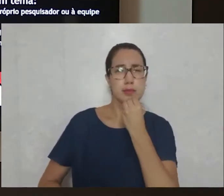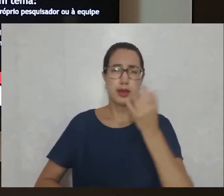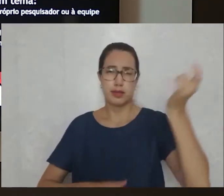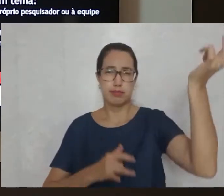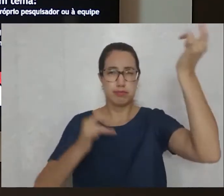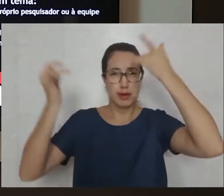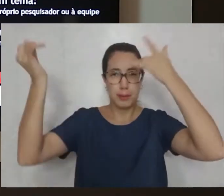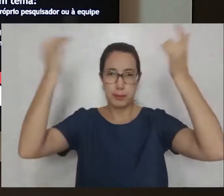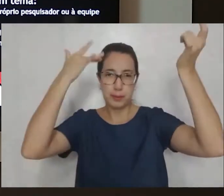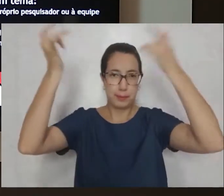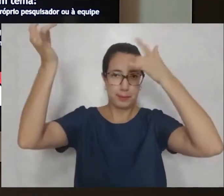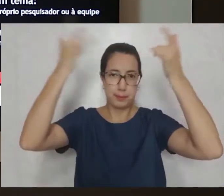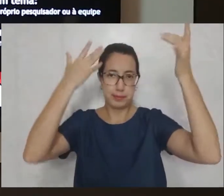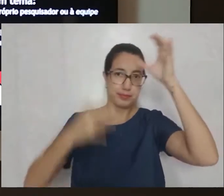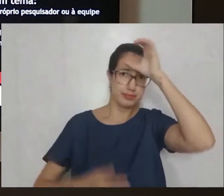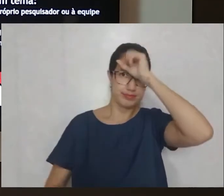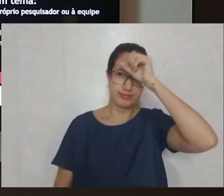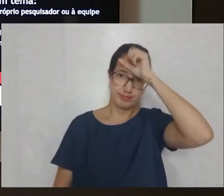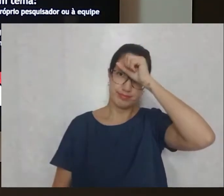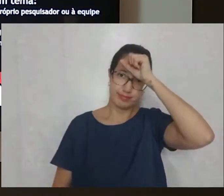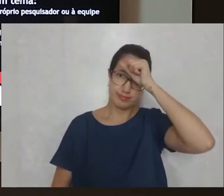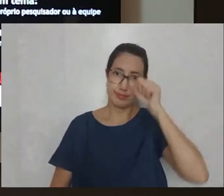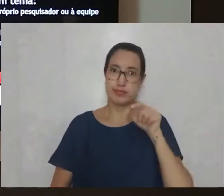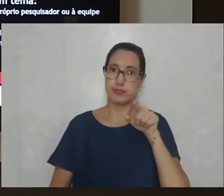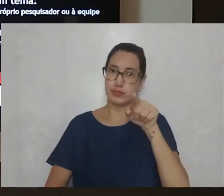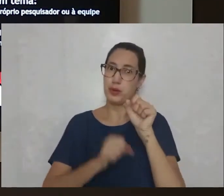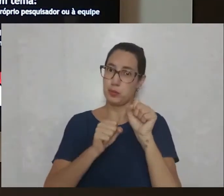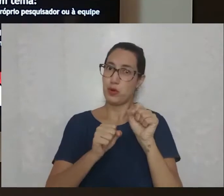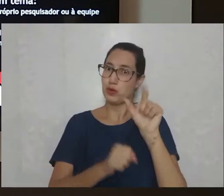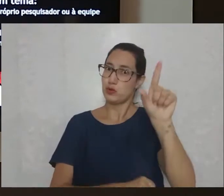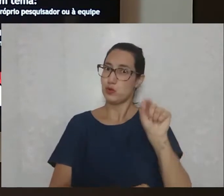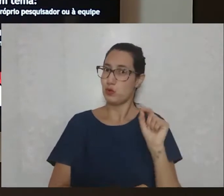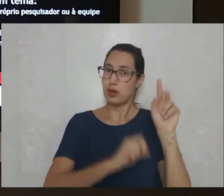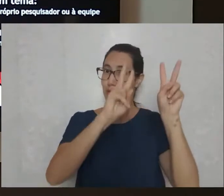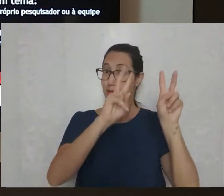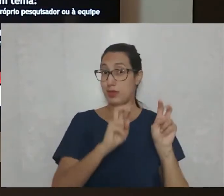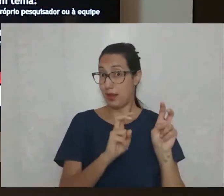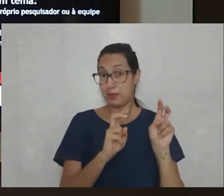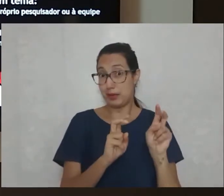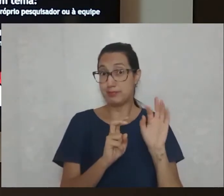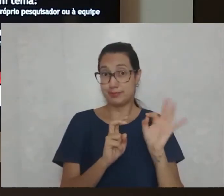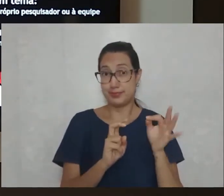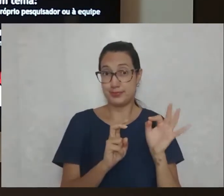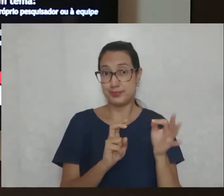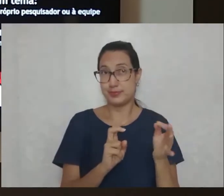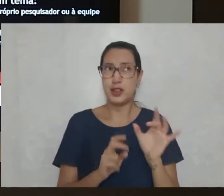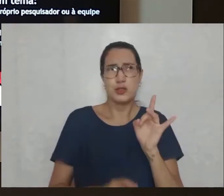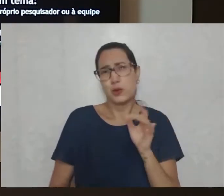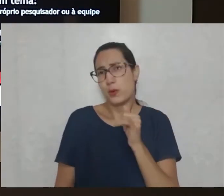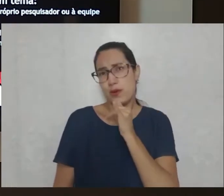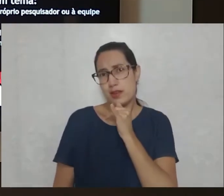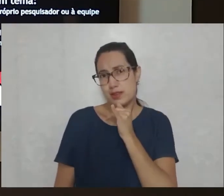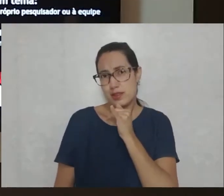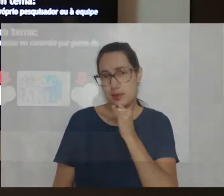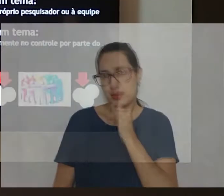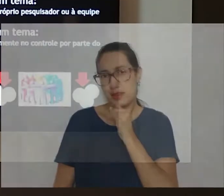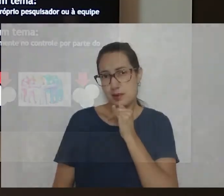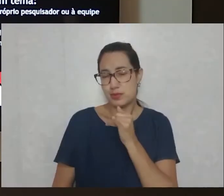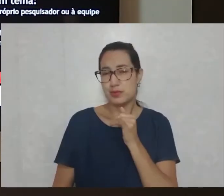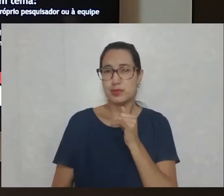acumulou sobre um assunto pode ser também um motivo para te levar para um tema naquela sub-área, tá? Então são exemplos que tanto